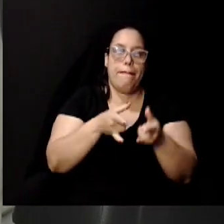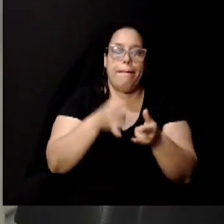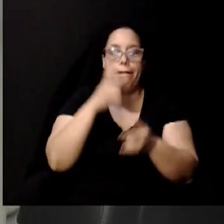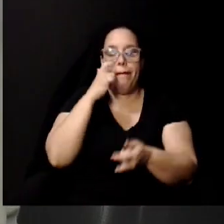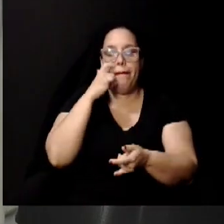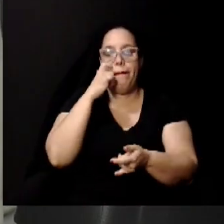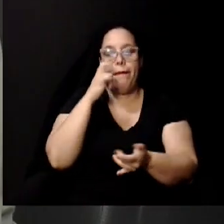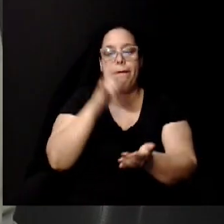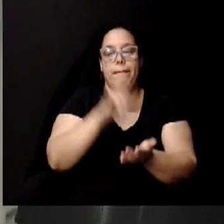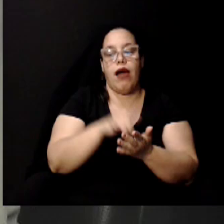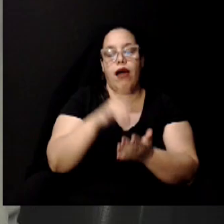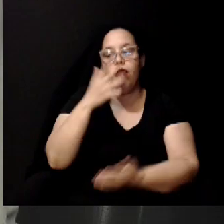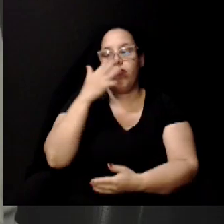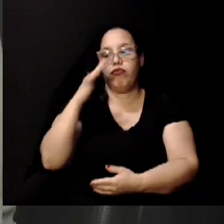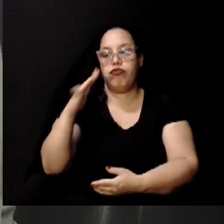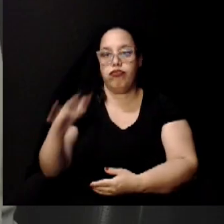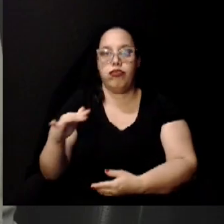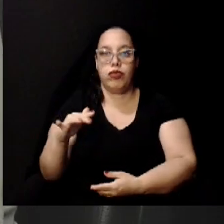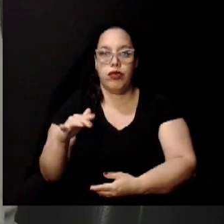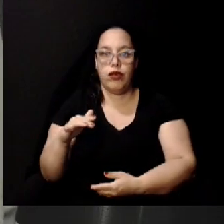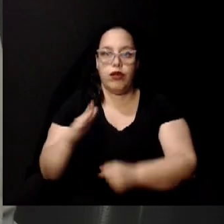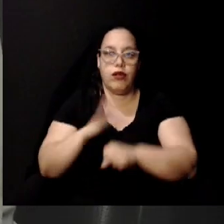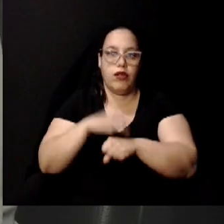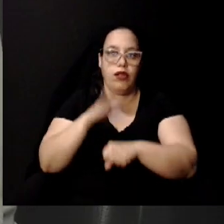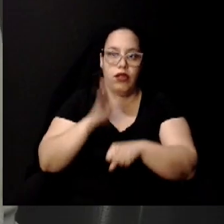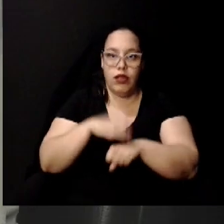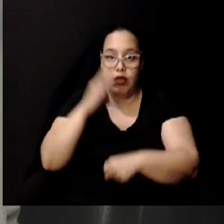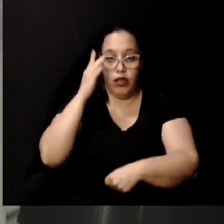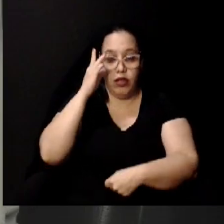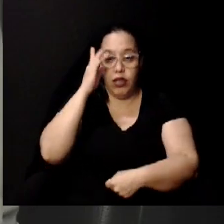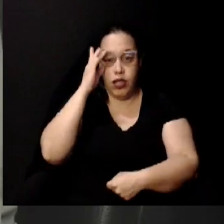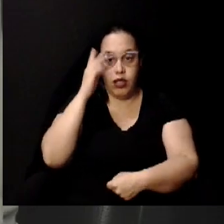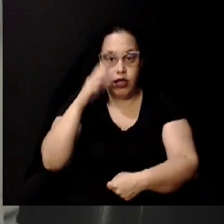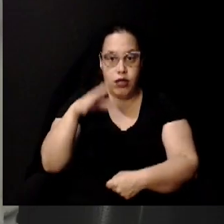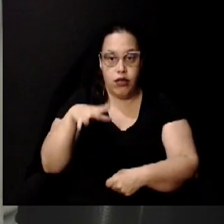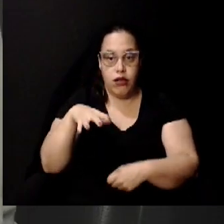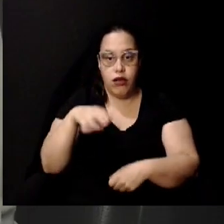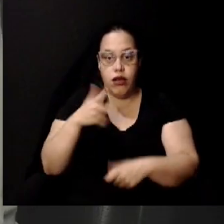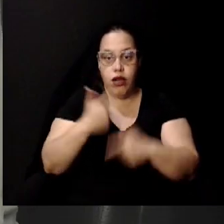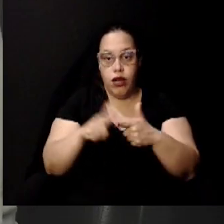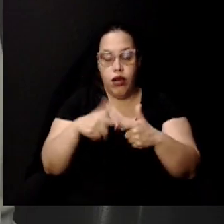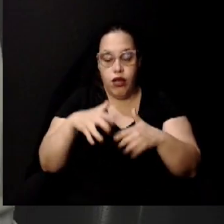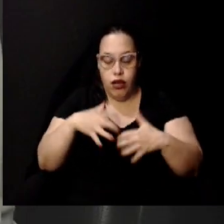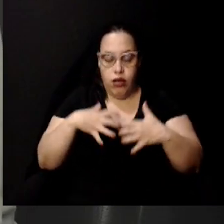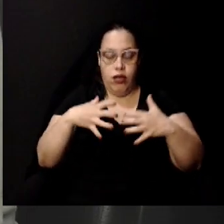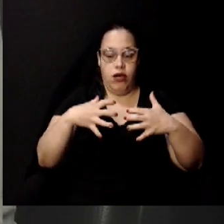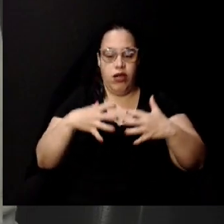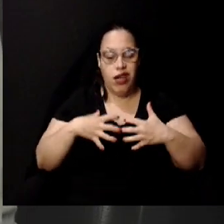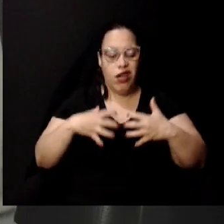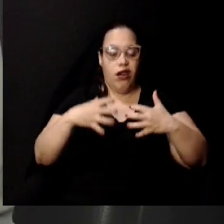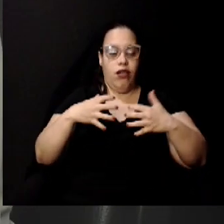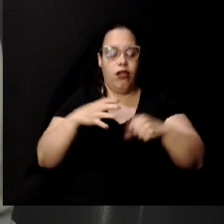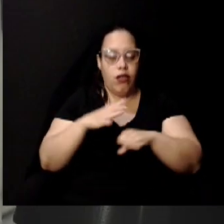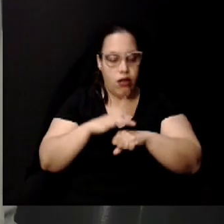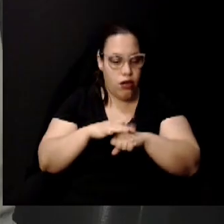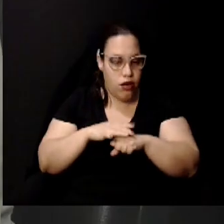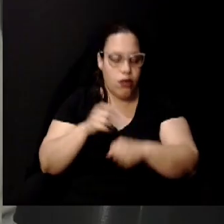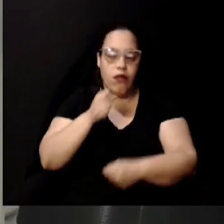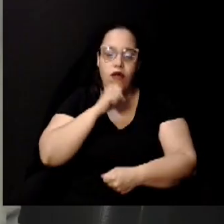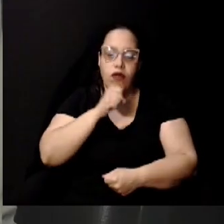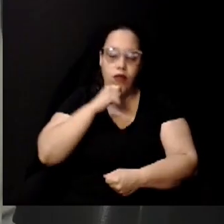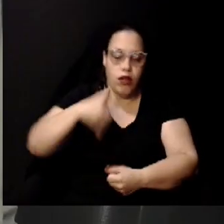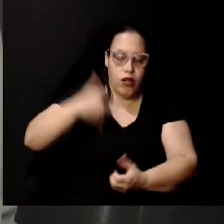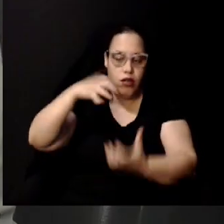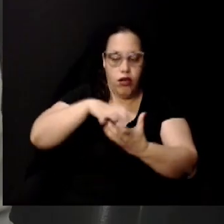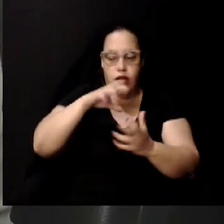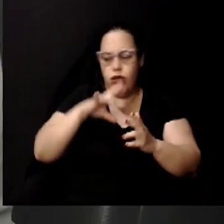infantil. As crianças são uma das mais afetadas pelos problemas respiratórios, adoecimento de idosos. No geral, todo